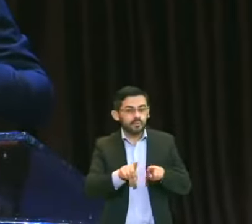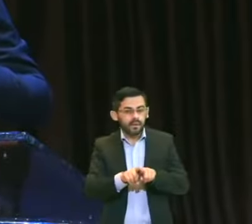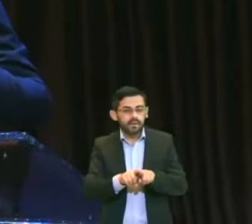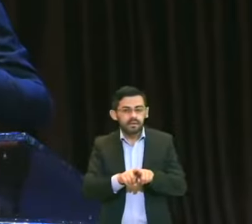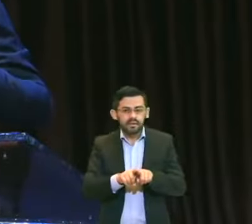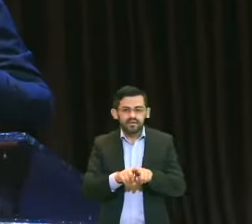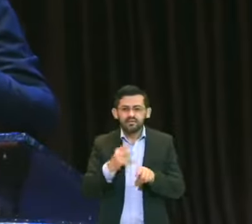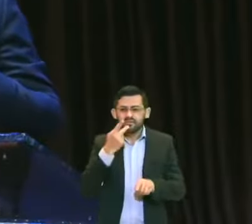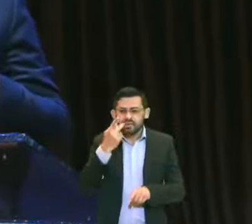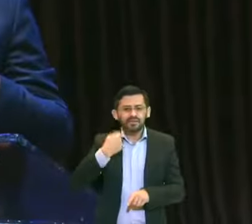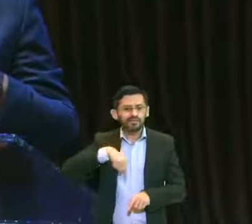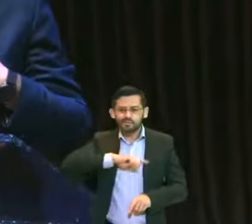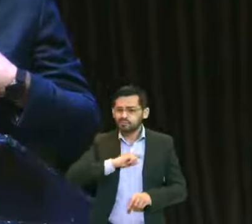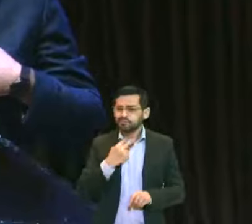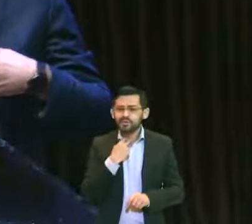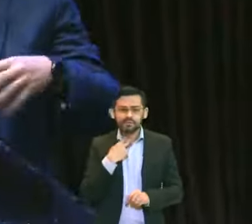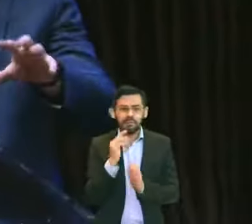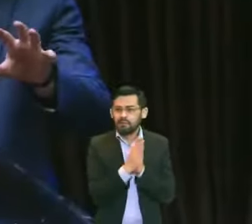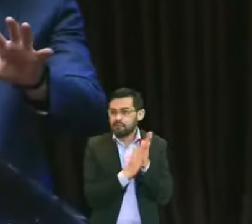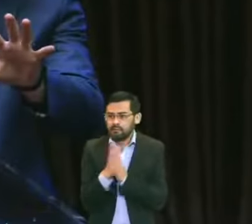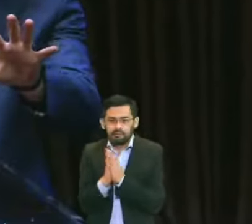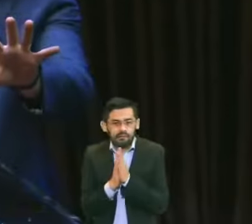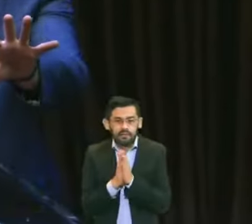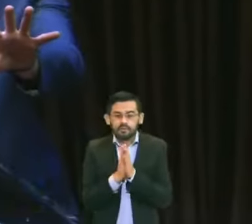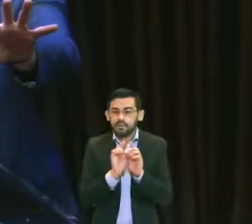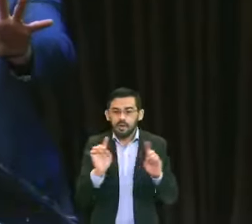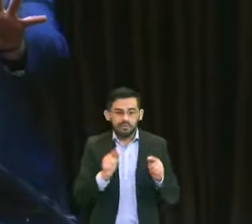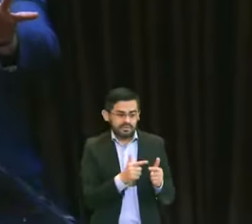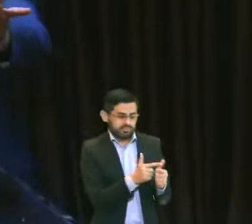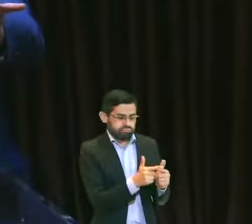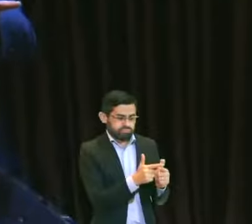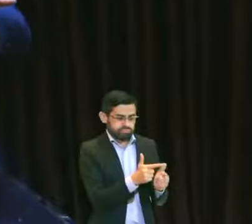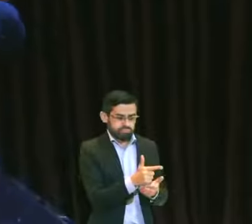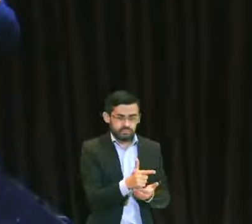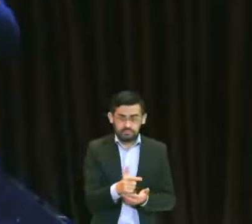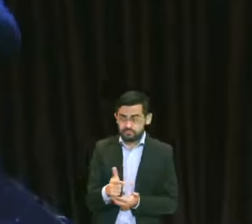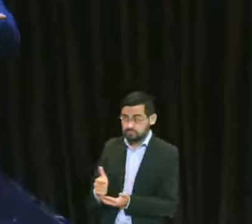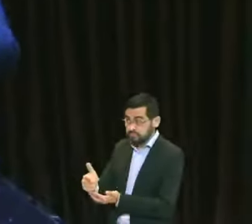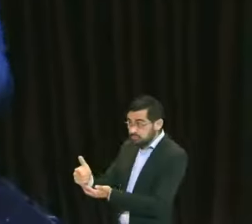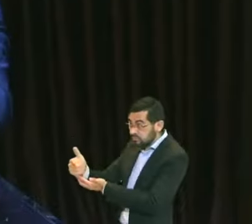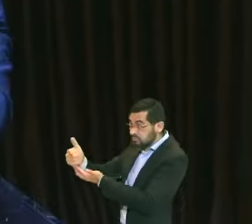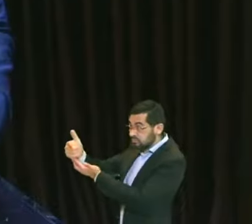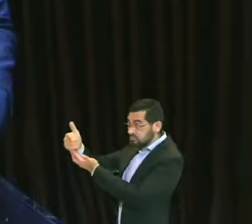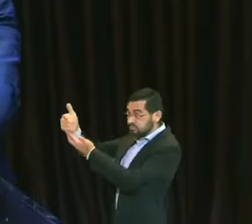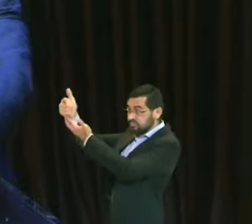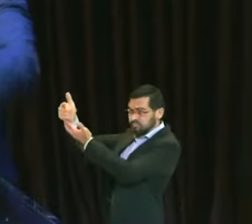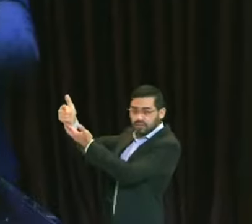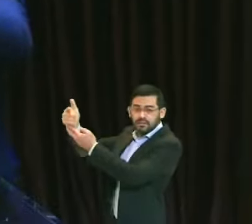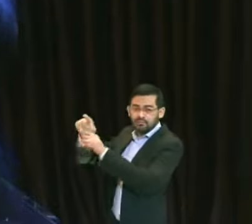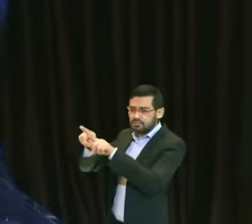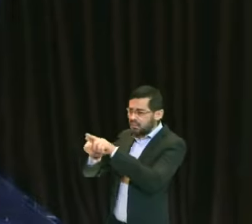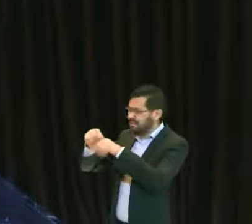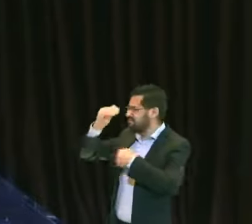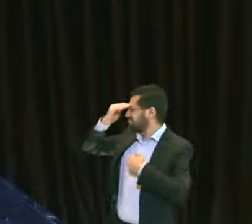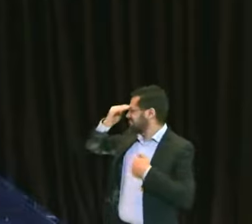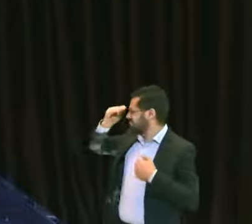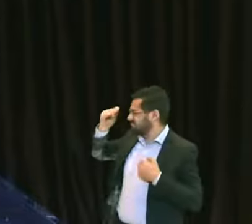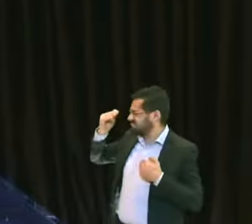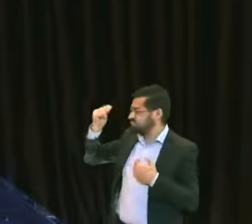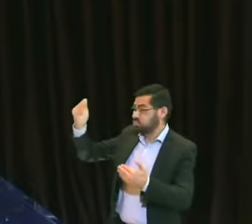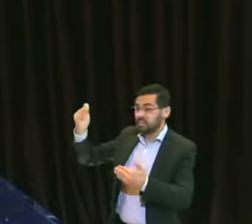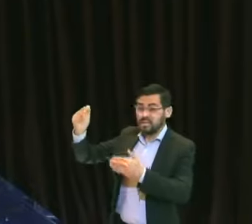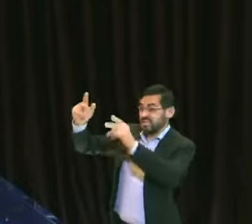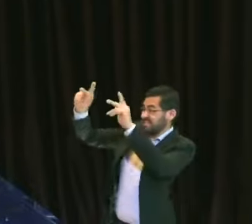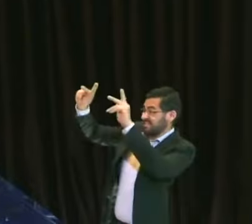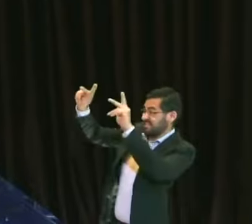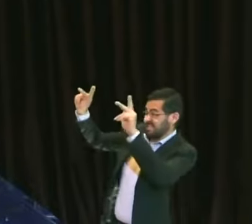ficar ansiosos por coisa alguma, mas levar as nossas tribulações diante do trono de Deus com ações de graças, e a